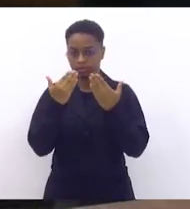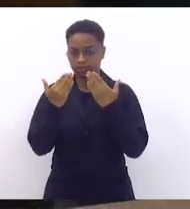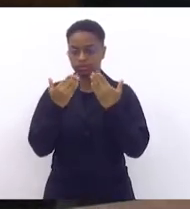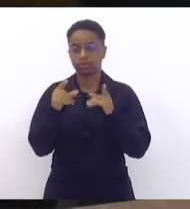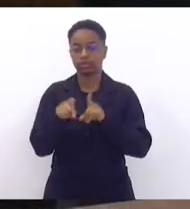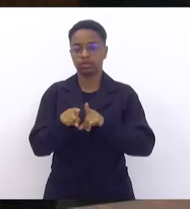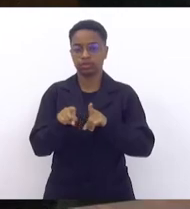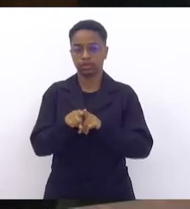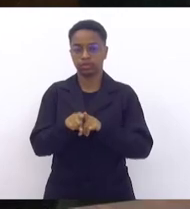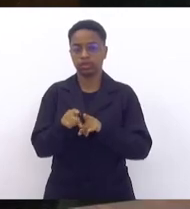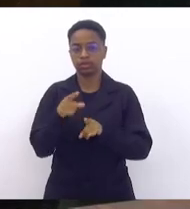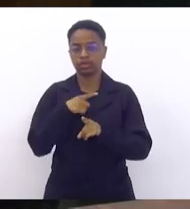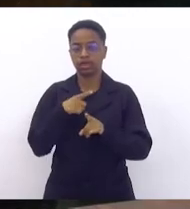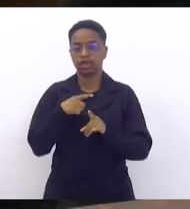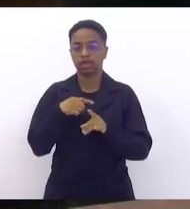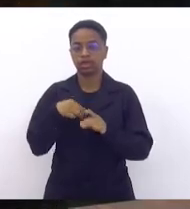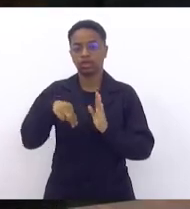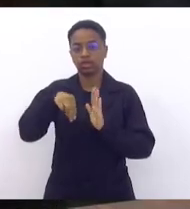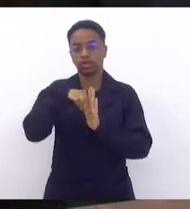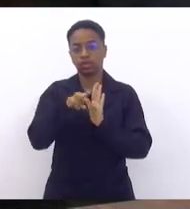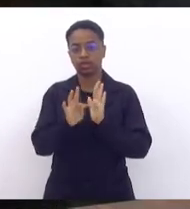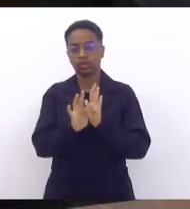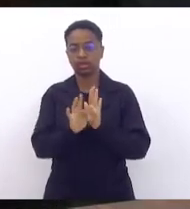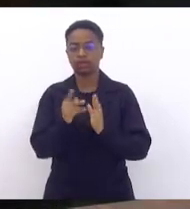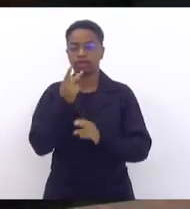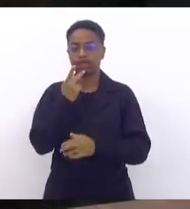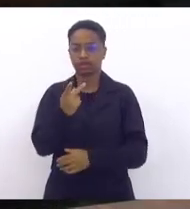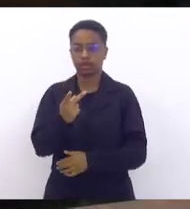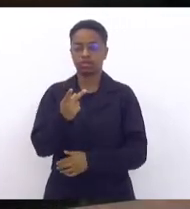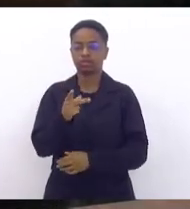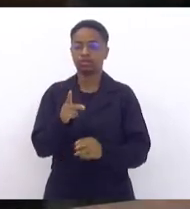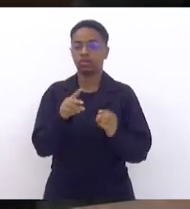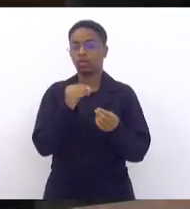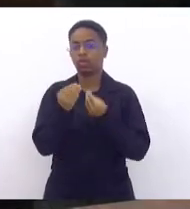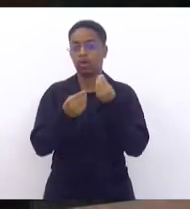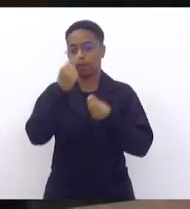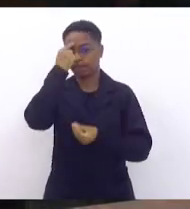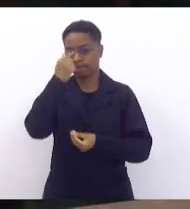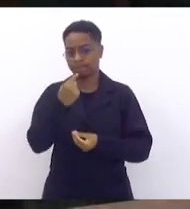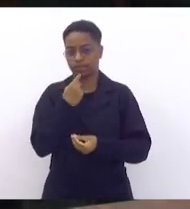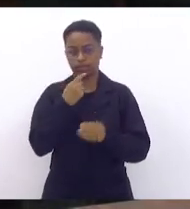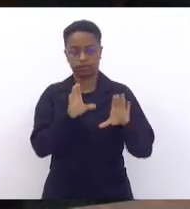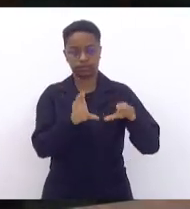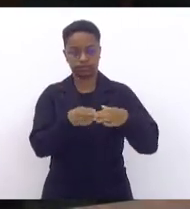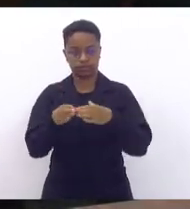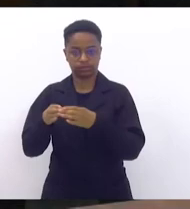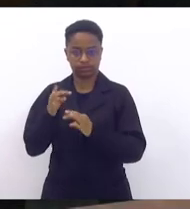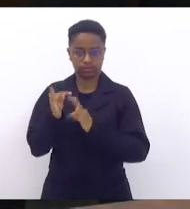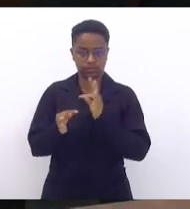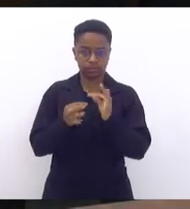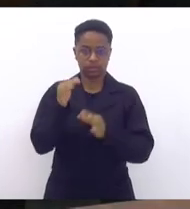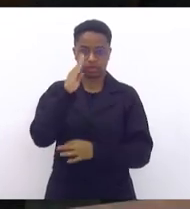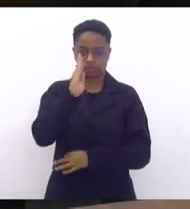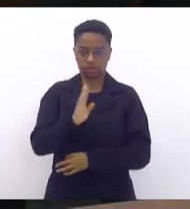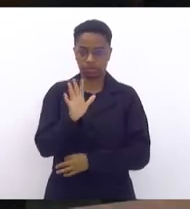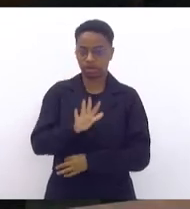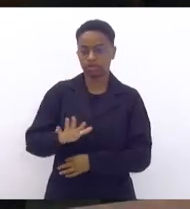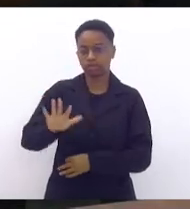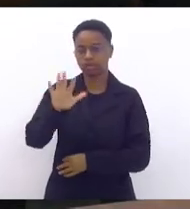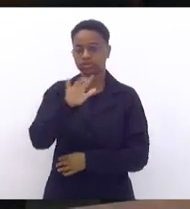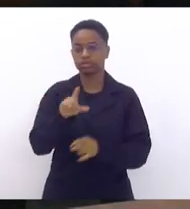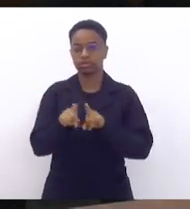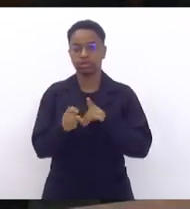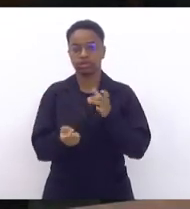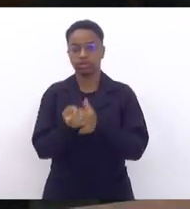Há também a nota técnica falando sobre o perfil das comunidades terapêuticas brasileiras produzidos